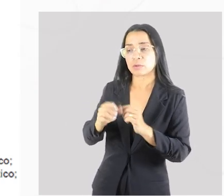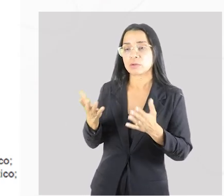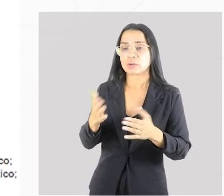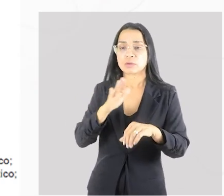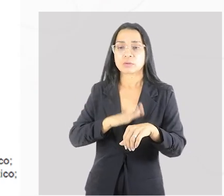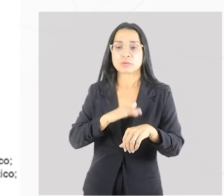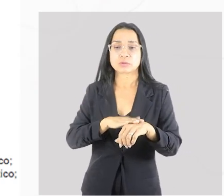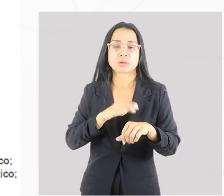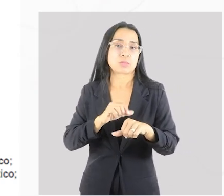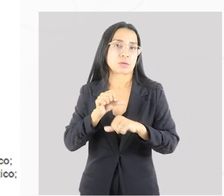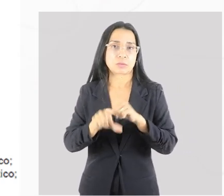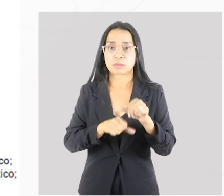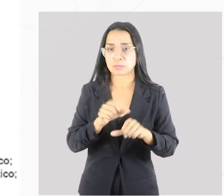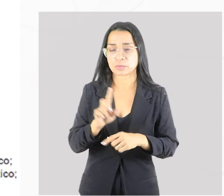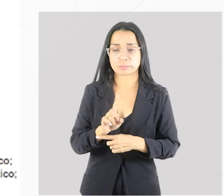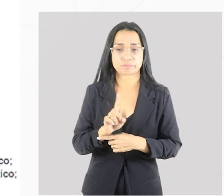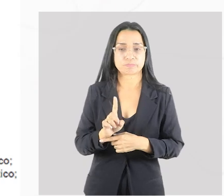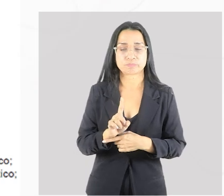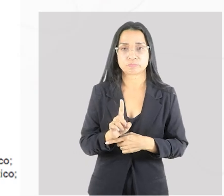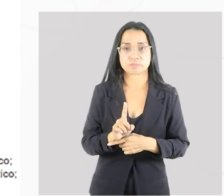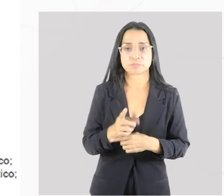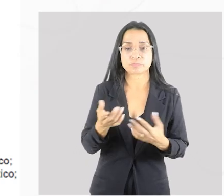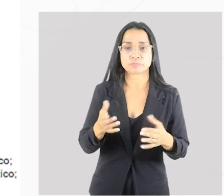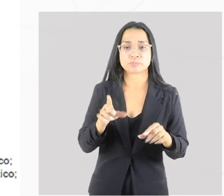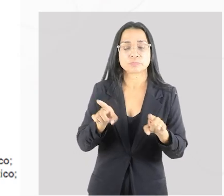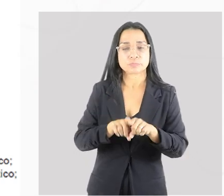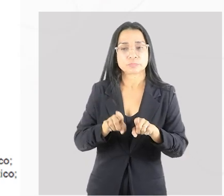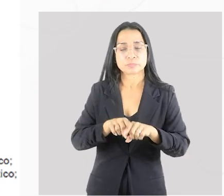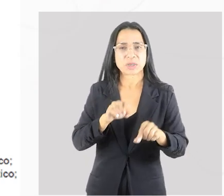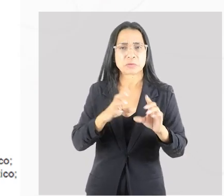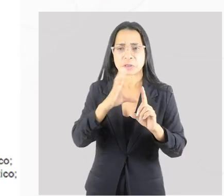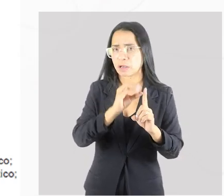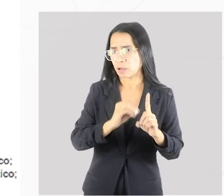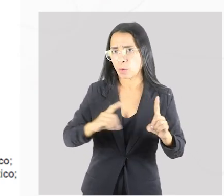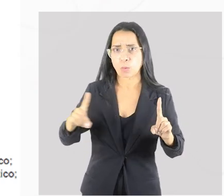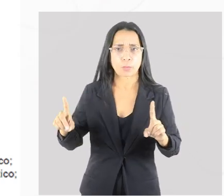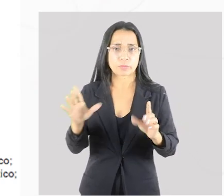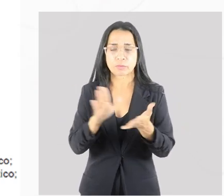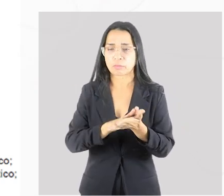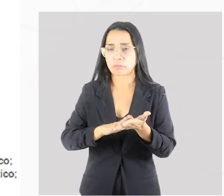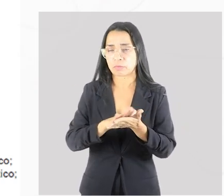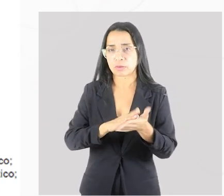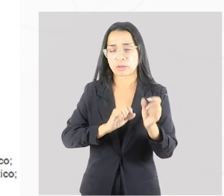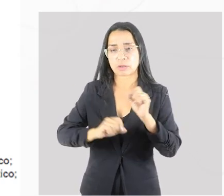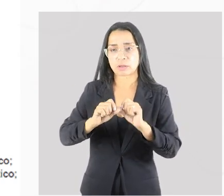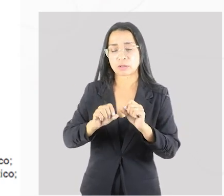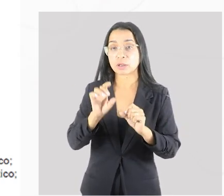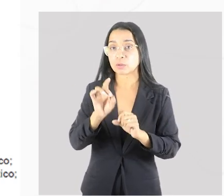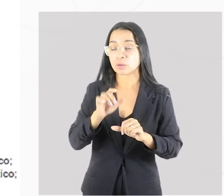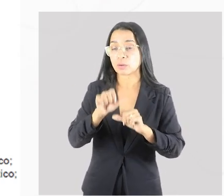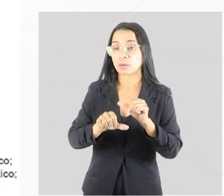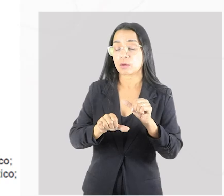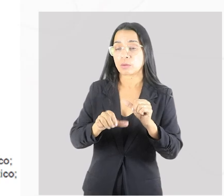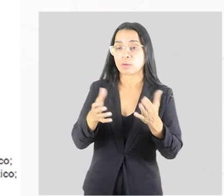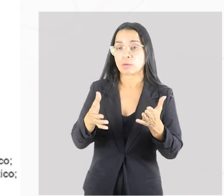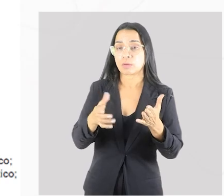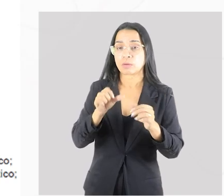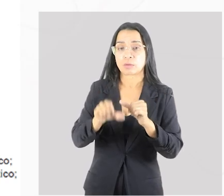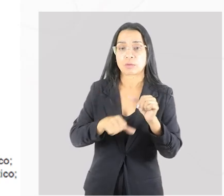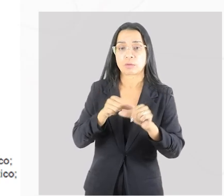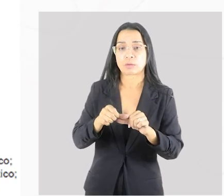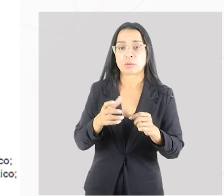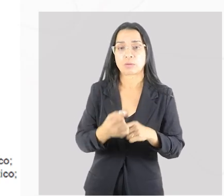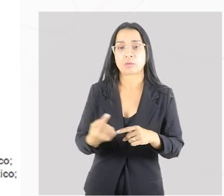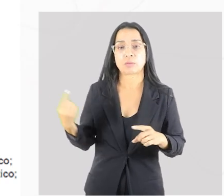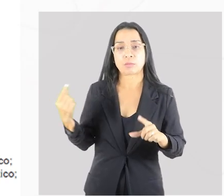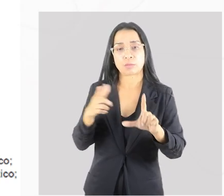é chamado de mutação pra gente. A gente também não está clonando, né, já que a gente está fazendo uma modificação. Crossing over, gente,